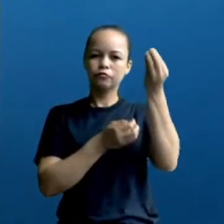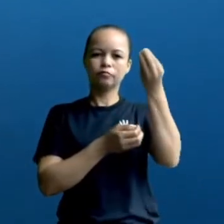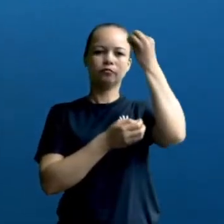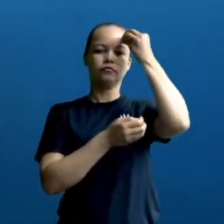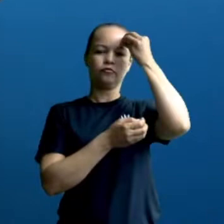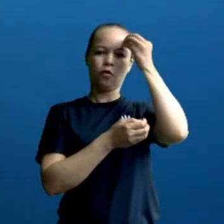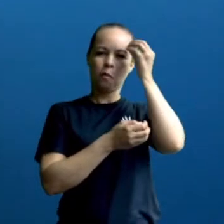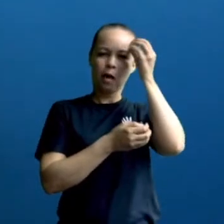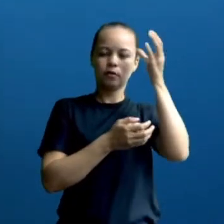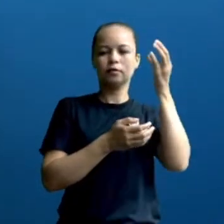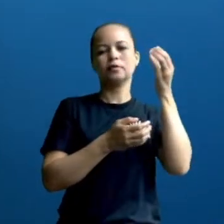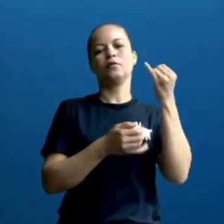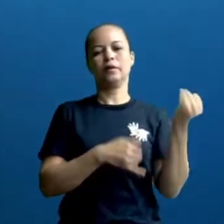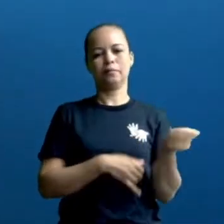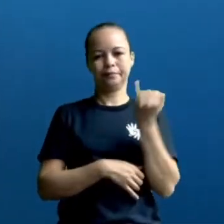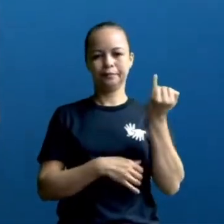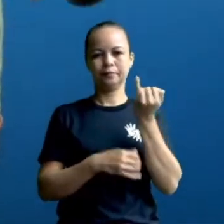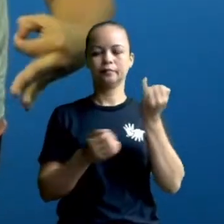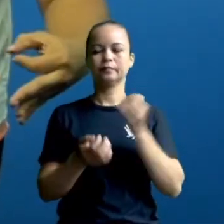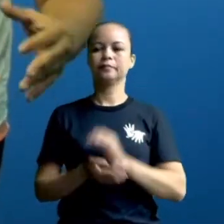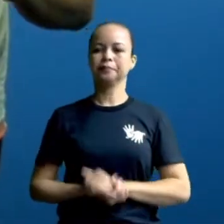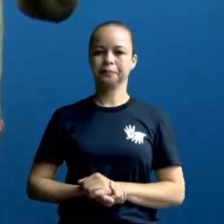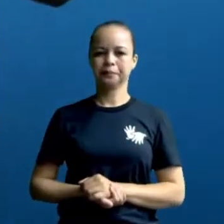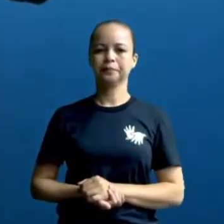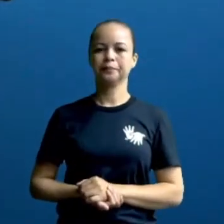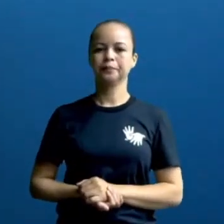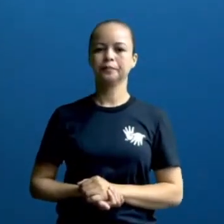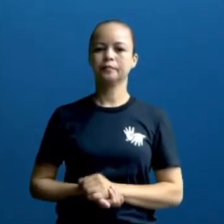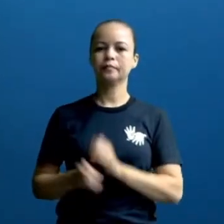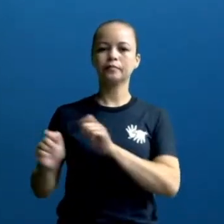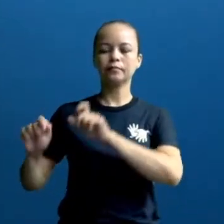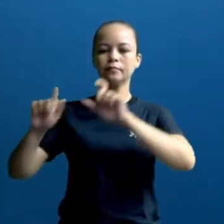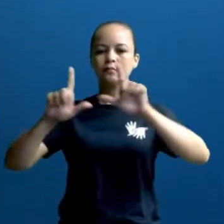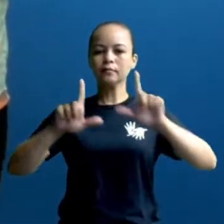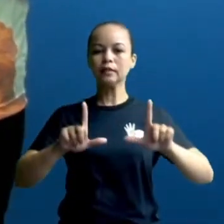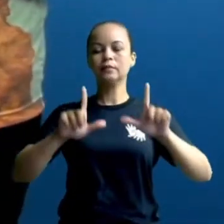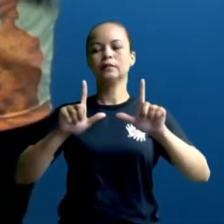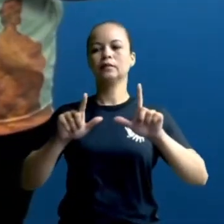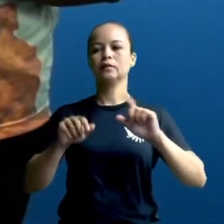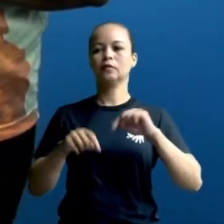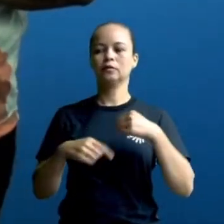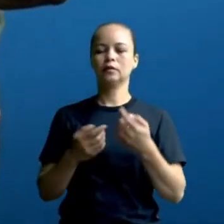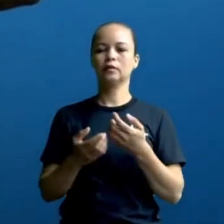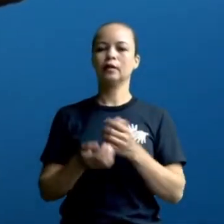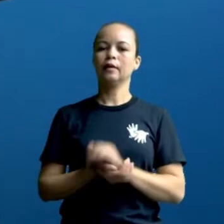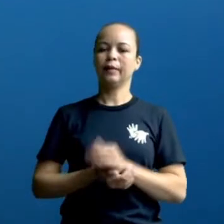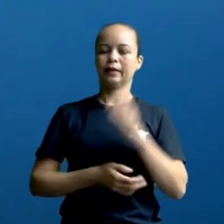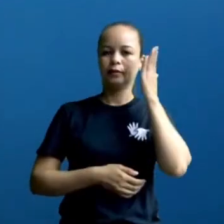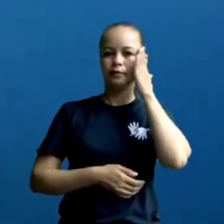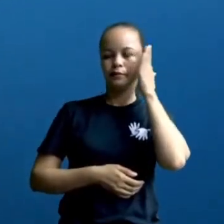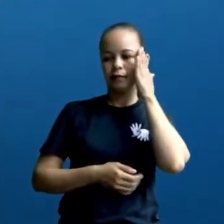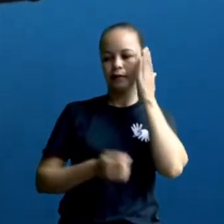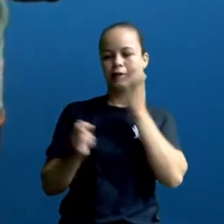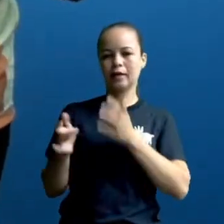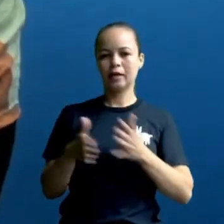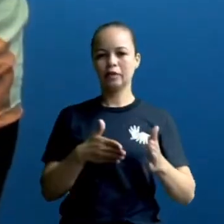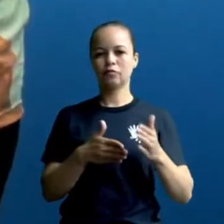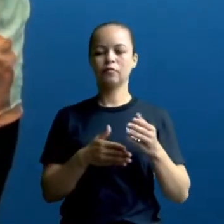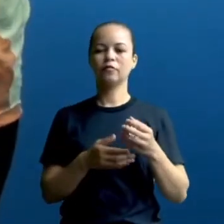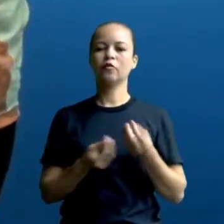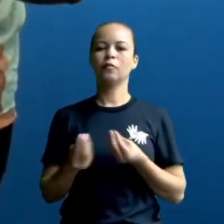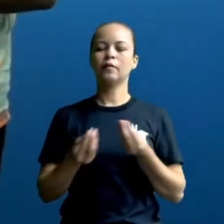certo? Por favor, produção, vamos para o nosso próximo slide para que a gente possa justamente metabolizar esses saberes de uma forma